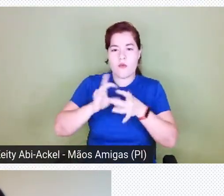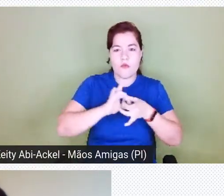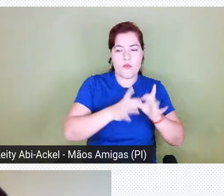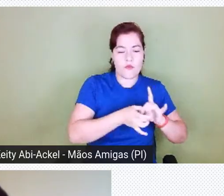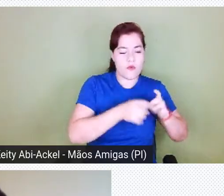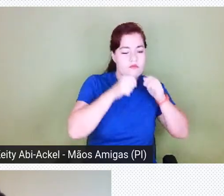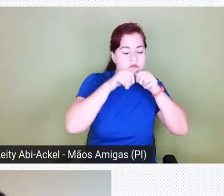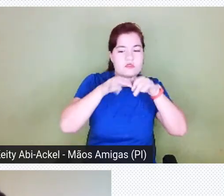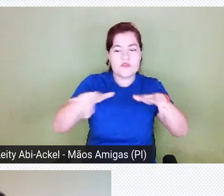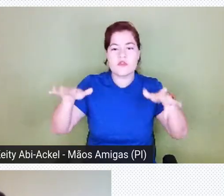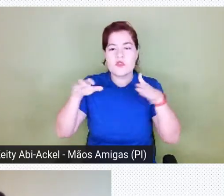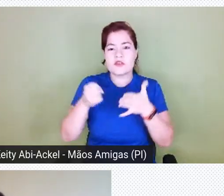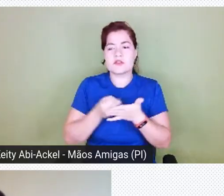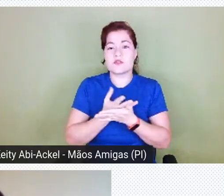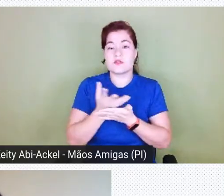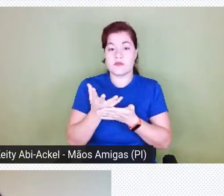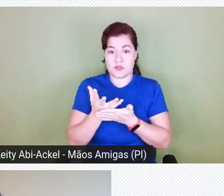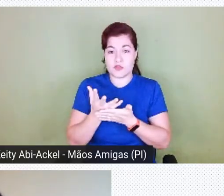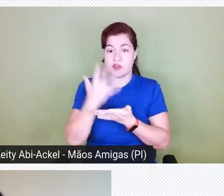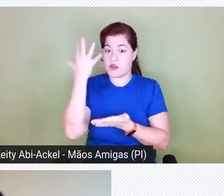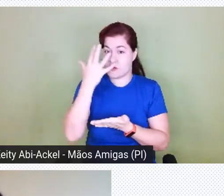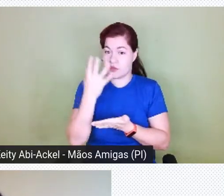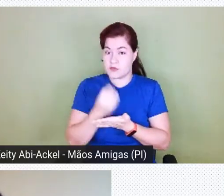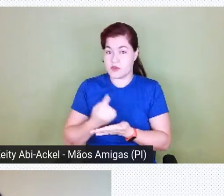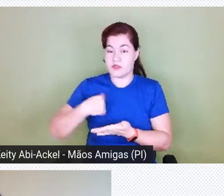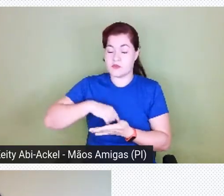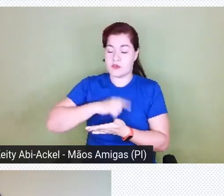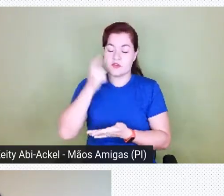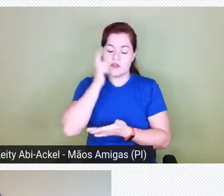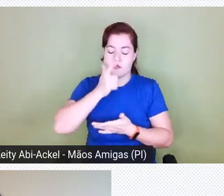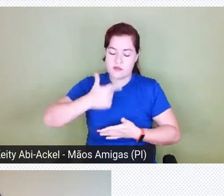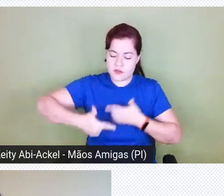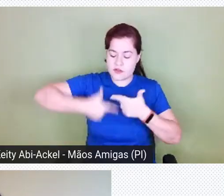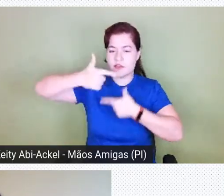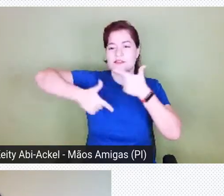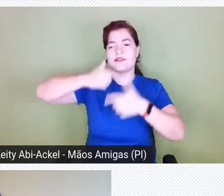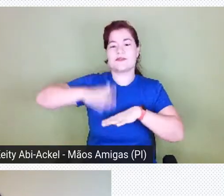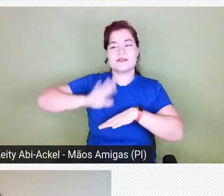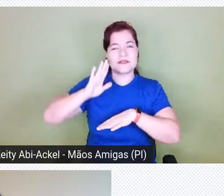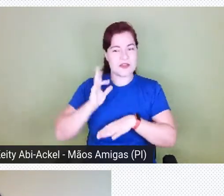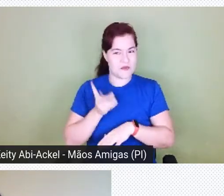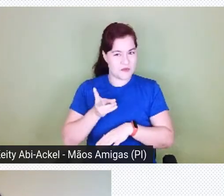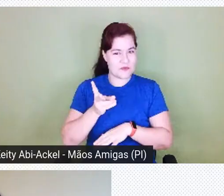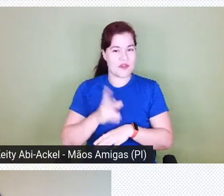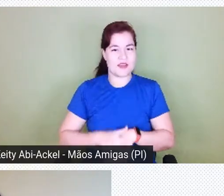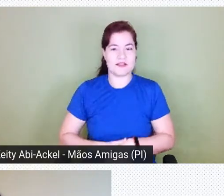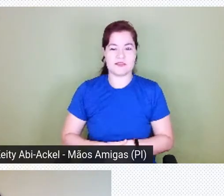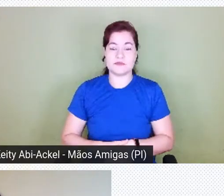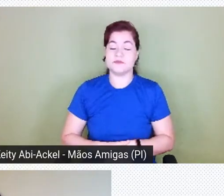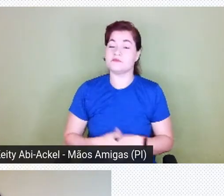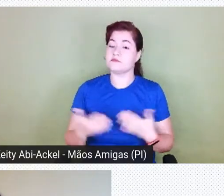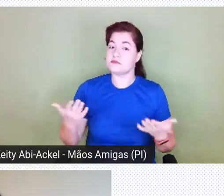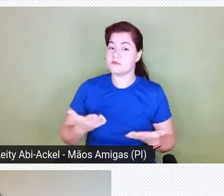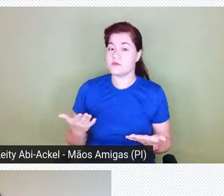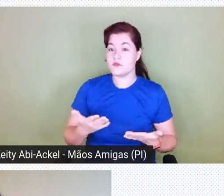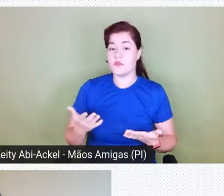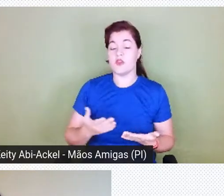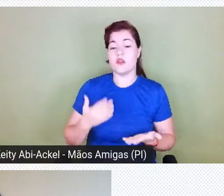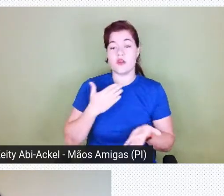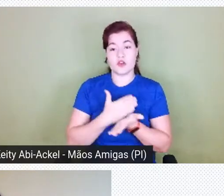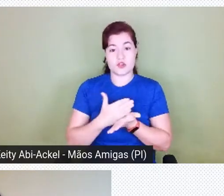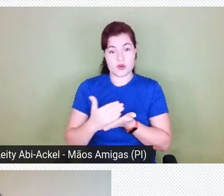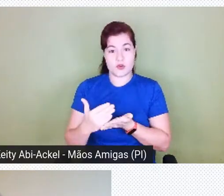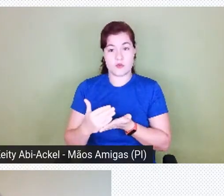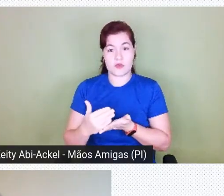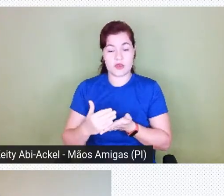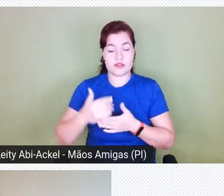doutrina espírita, se fortaleça cada vez mais. Então, vamos iniciar o nosso trabalho hoje, fazendo a